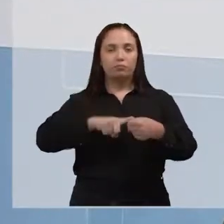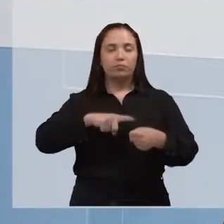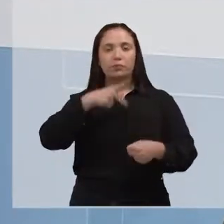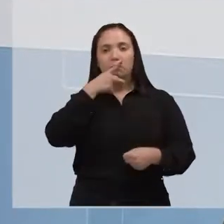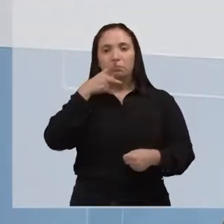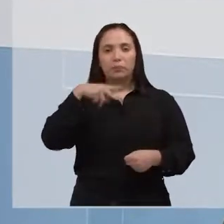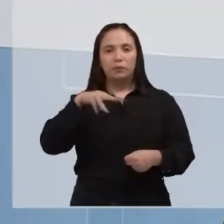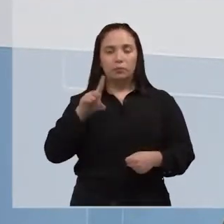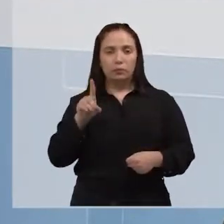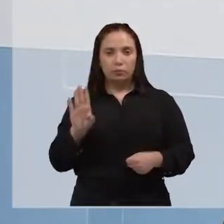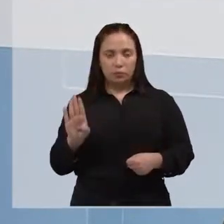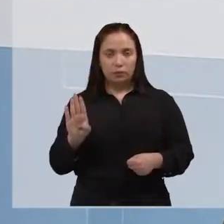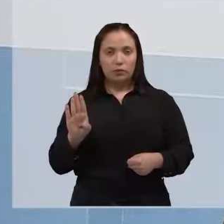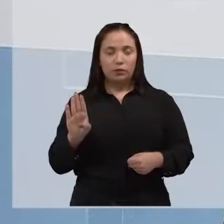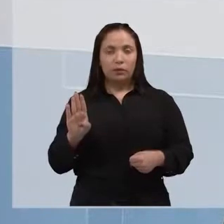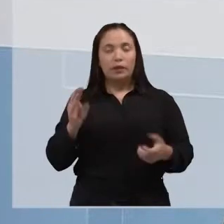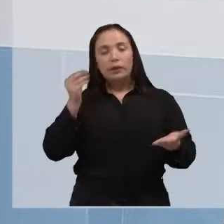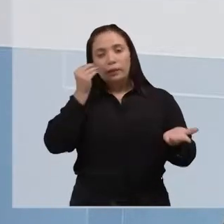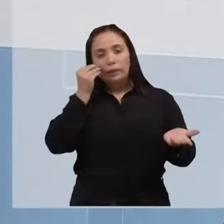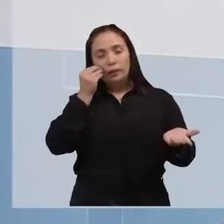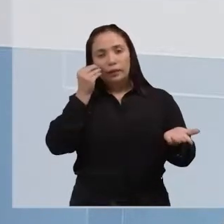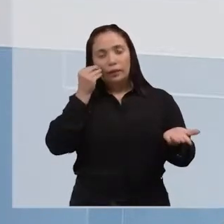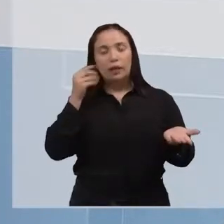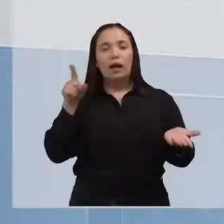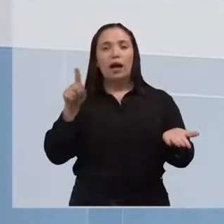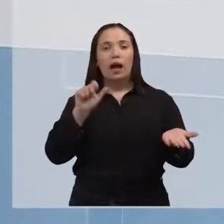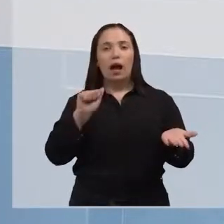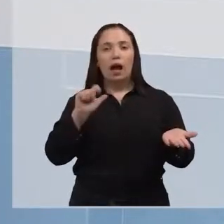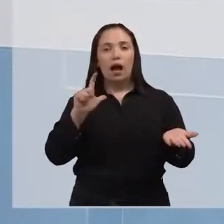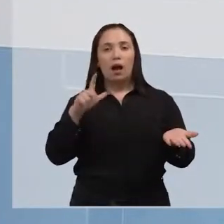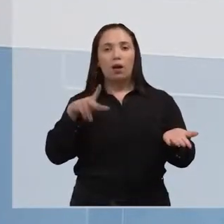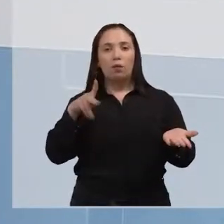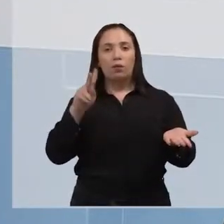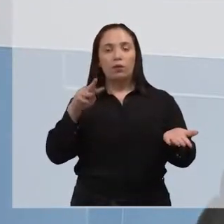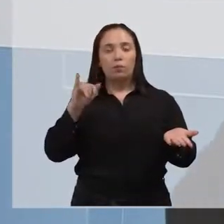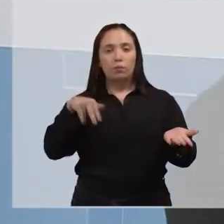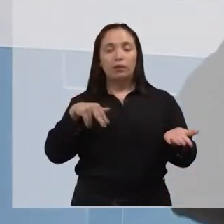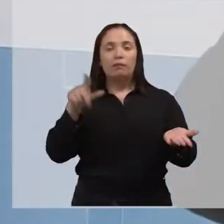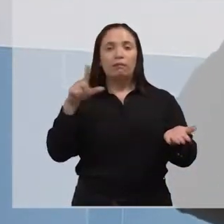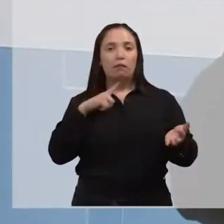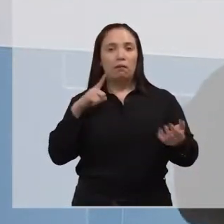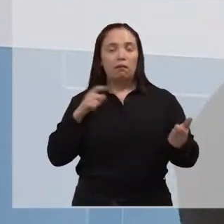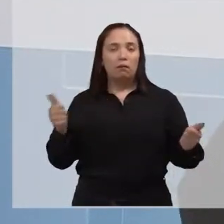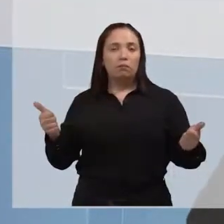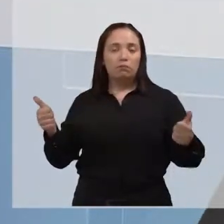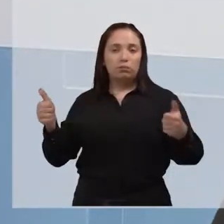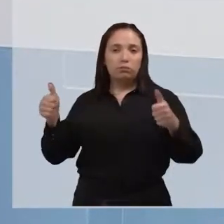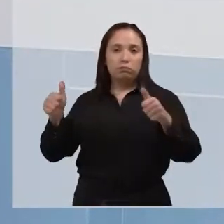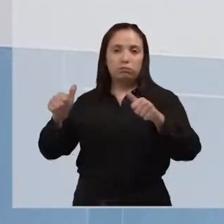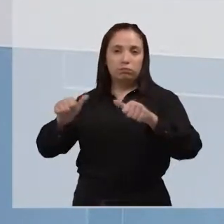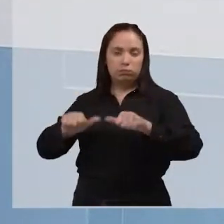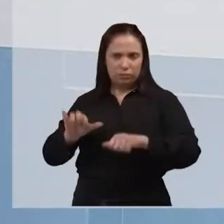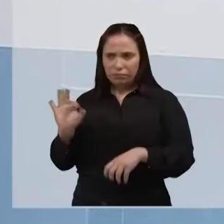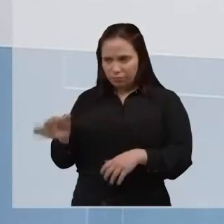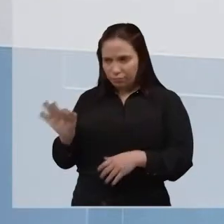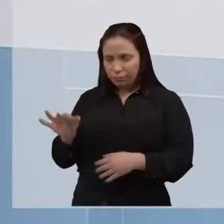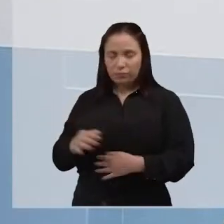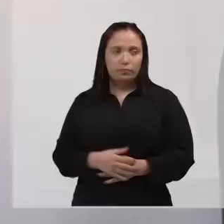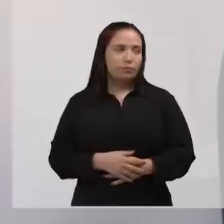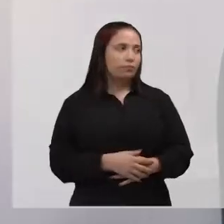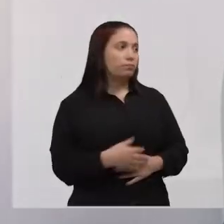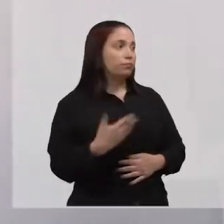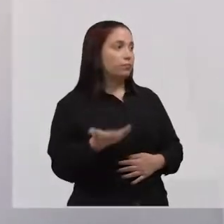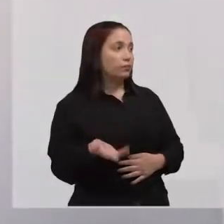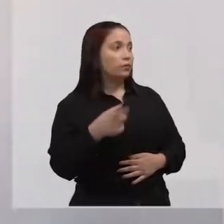e tentando salvar a candidatura do Alckmin, que está de mal a pior. É mais ou menos isso, Luiz? Eu acredito que